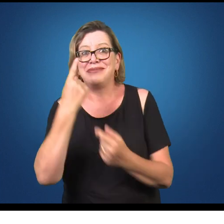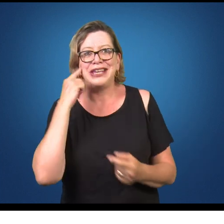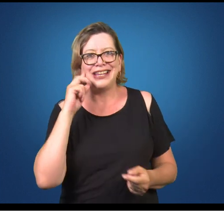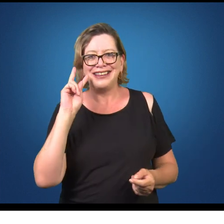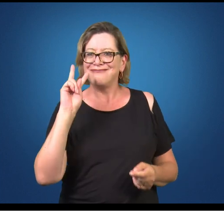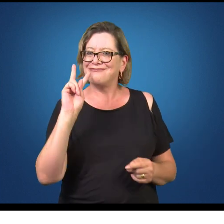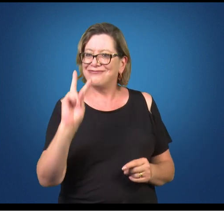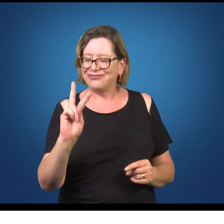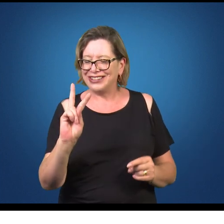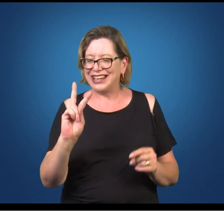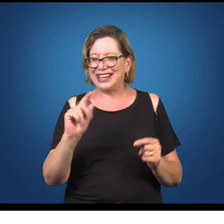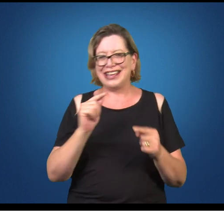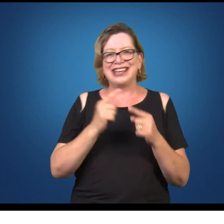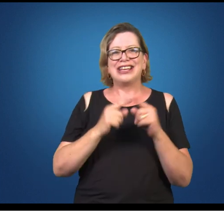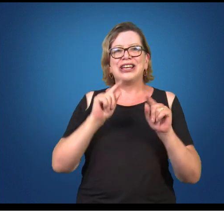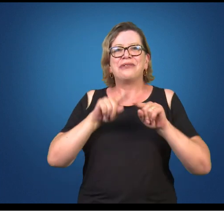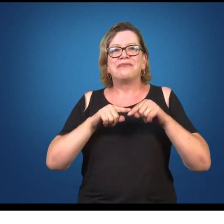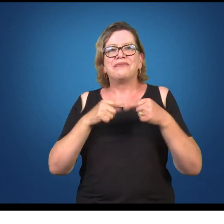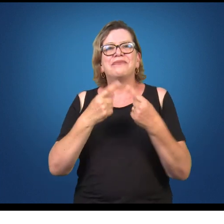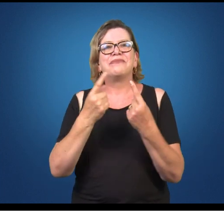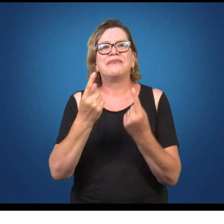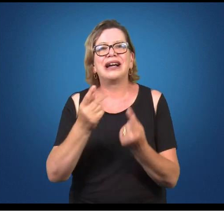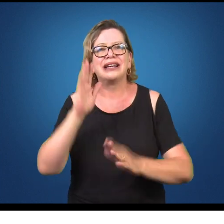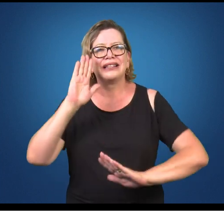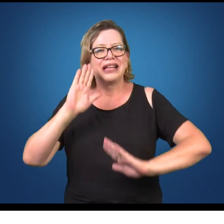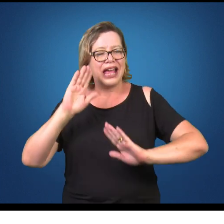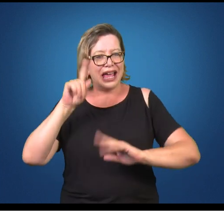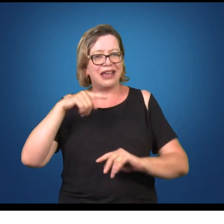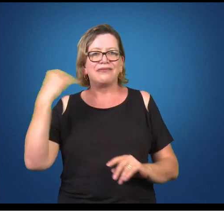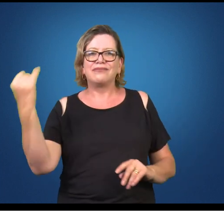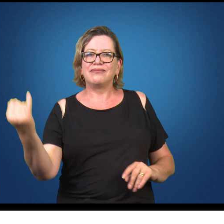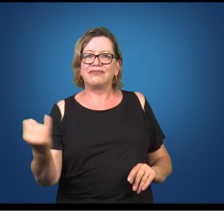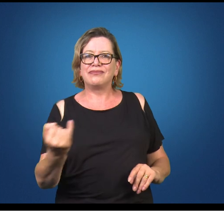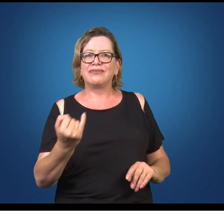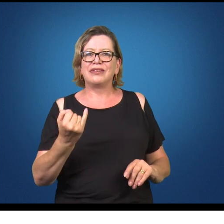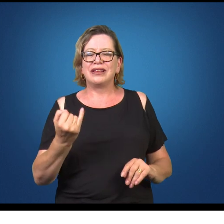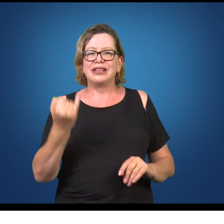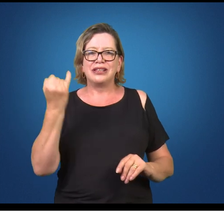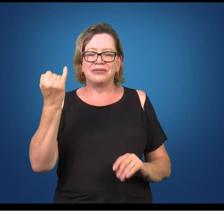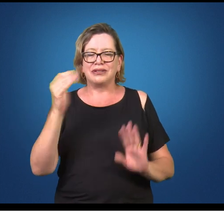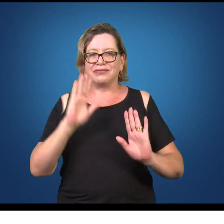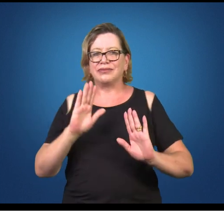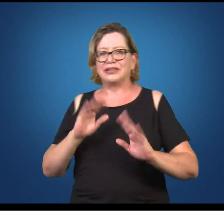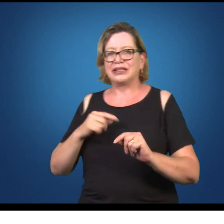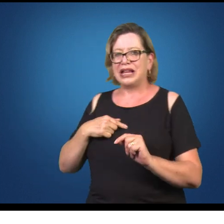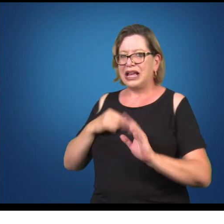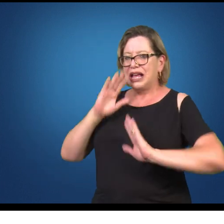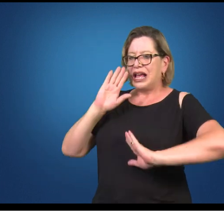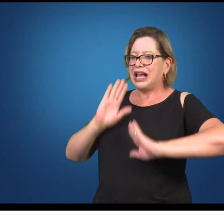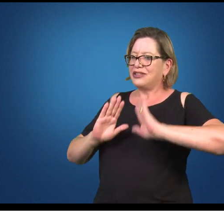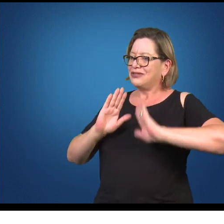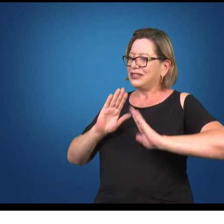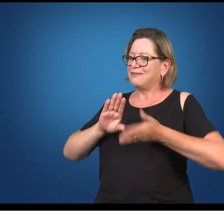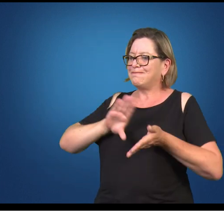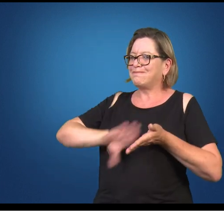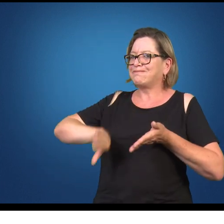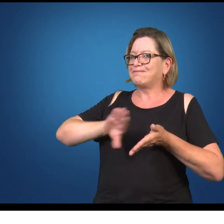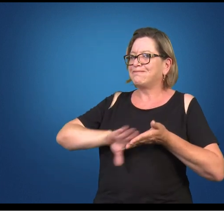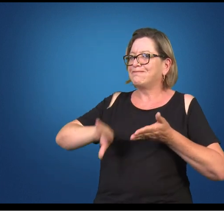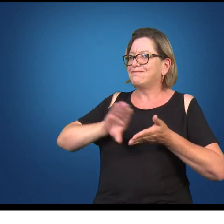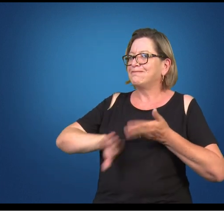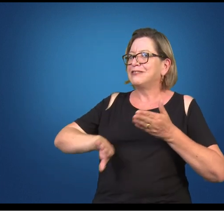né, em torno disso. Mas é interessante. Eu ia dizer que às vezes há um esvaziamento, talvez, isso, do conteúdo de